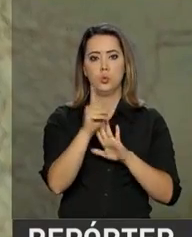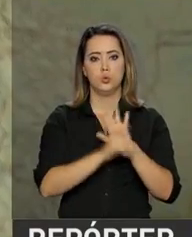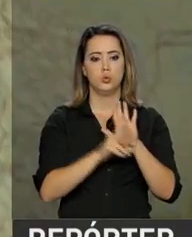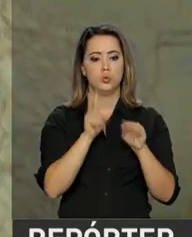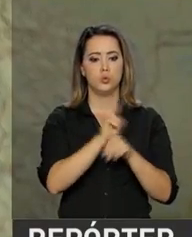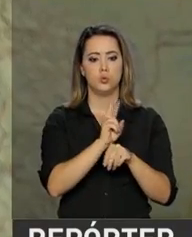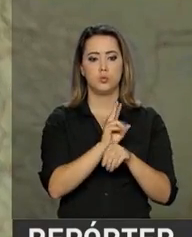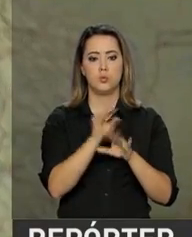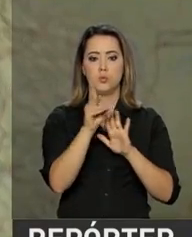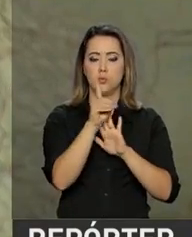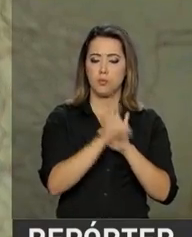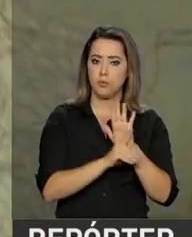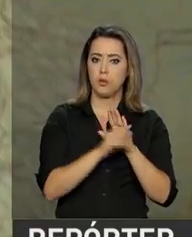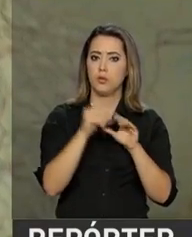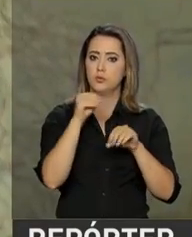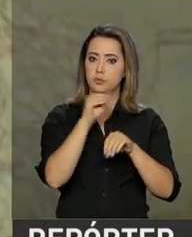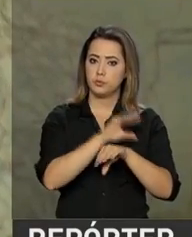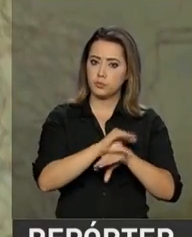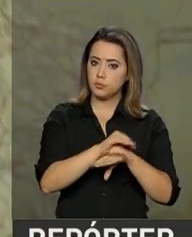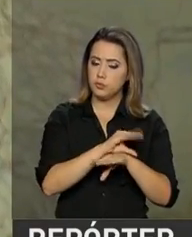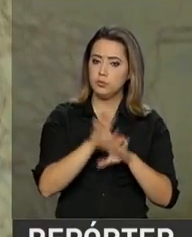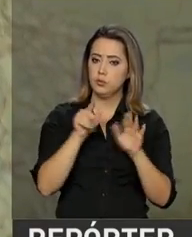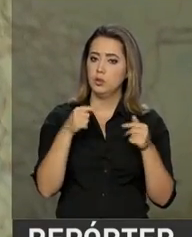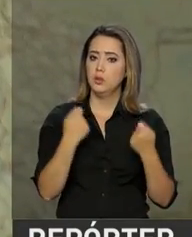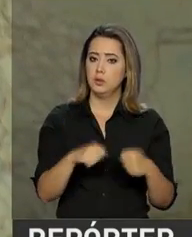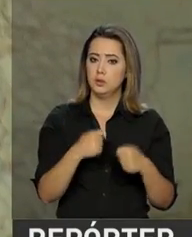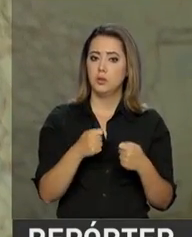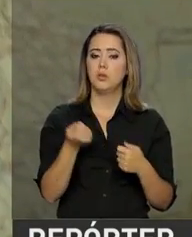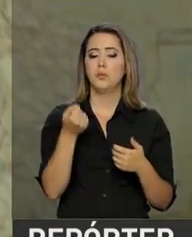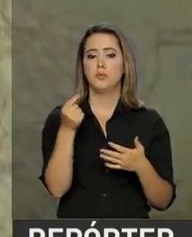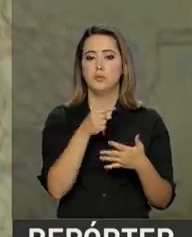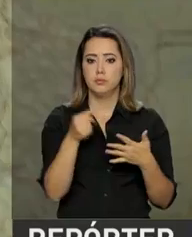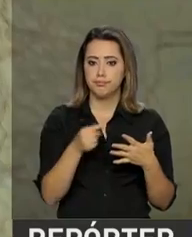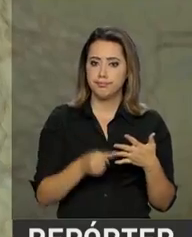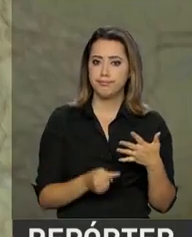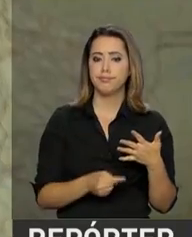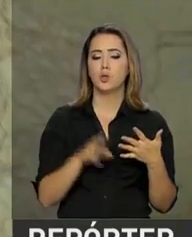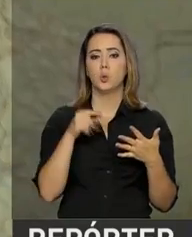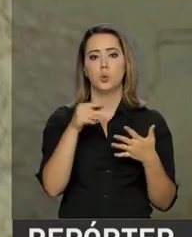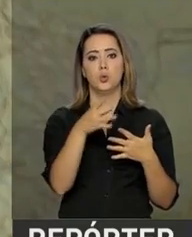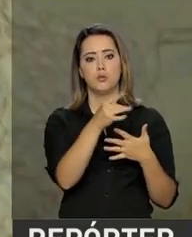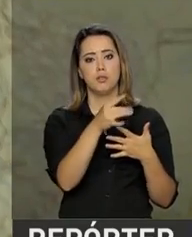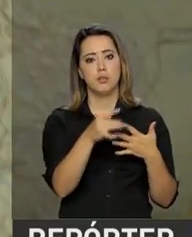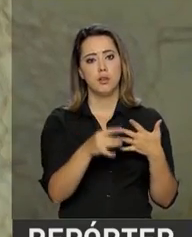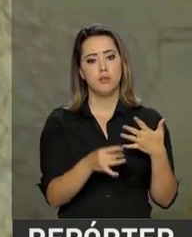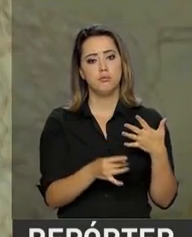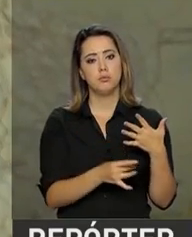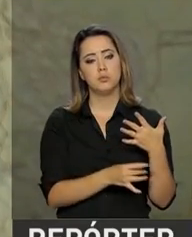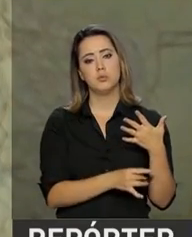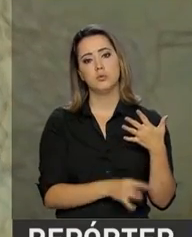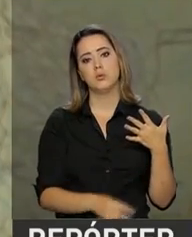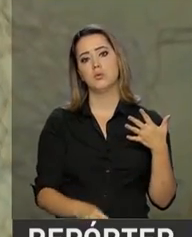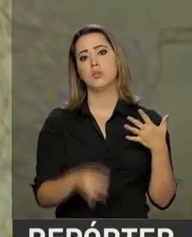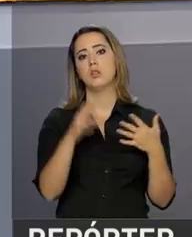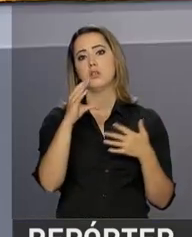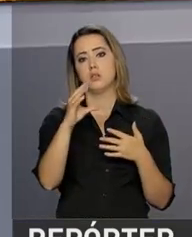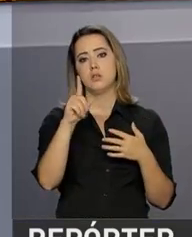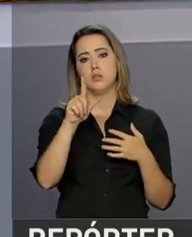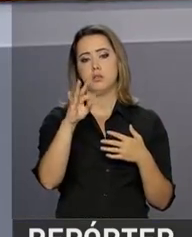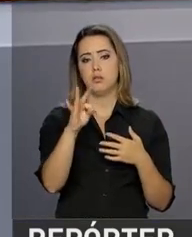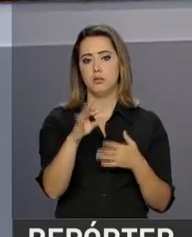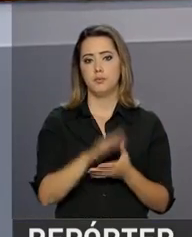protetivos que estão na Constituição e que são repetidos e explicados detalhados na